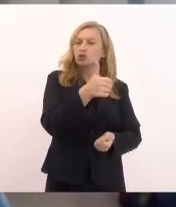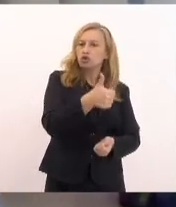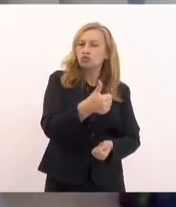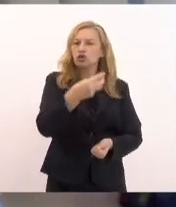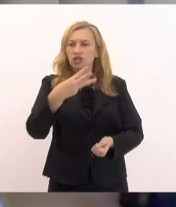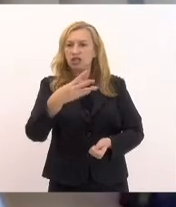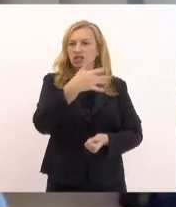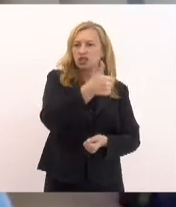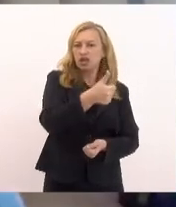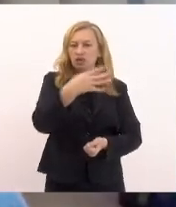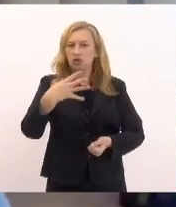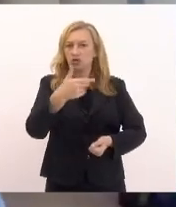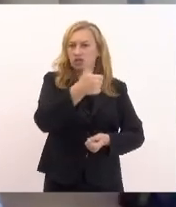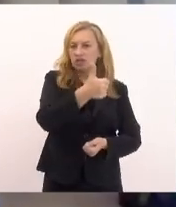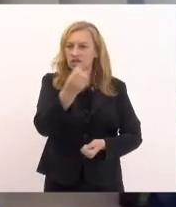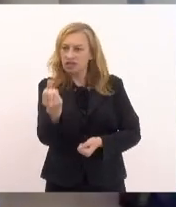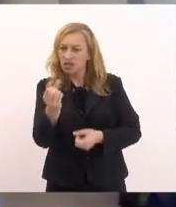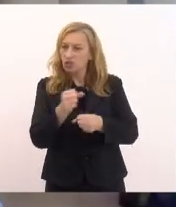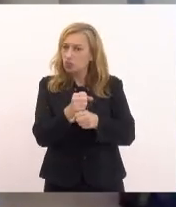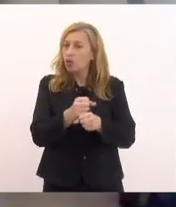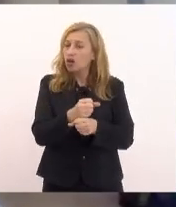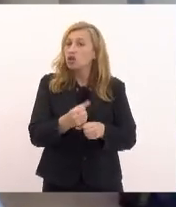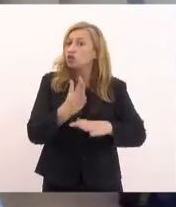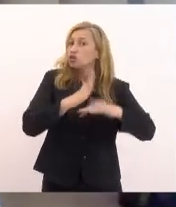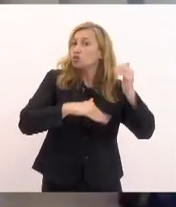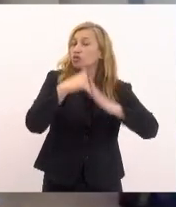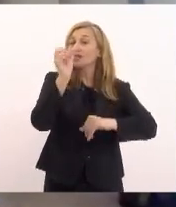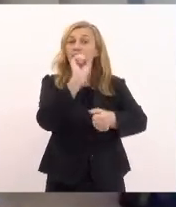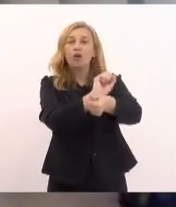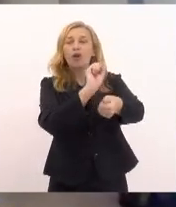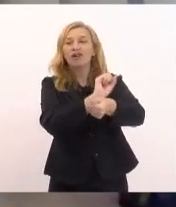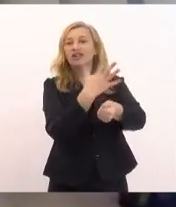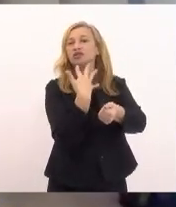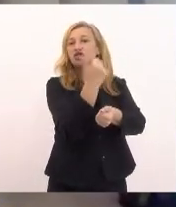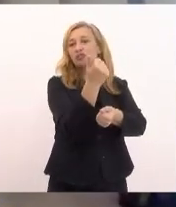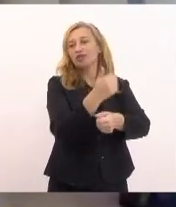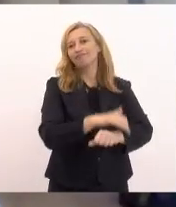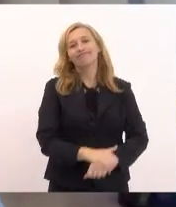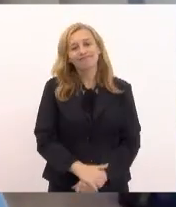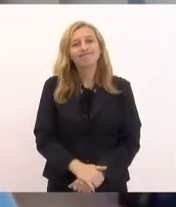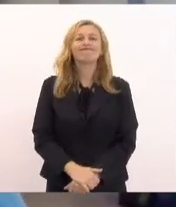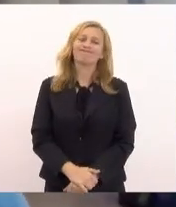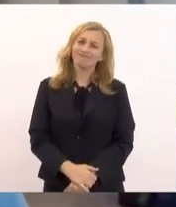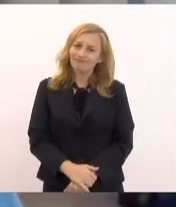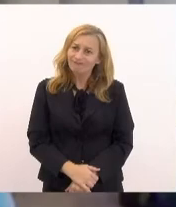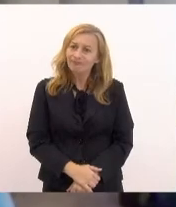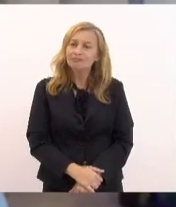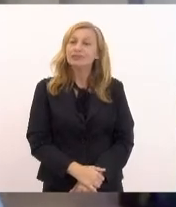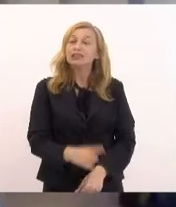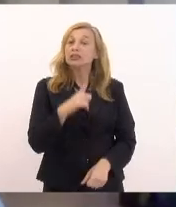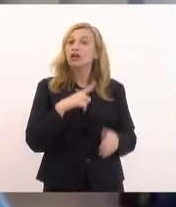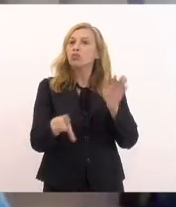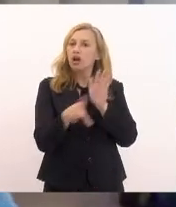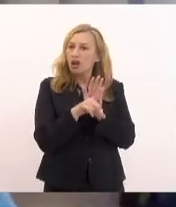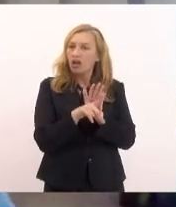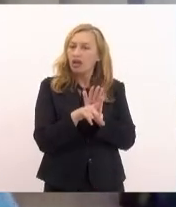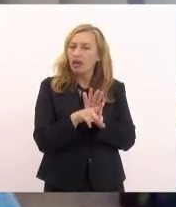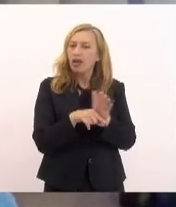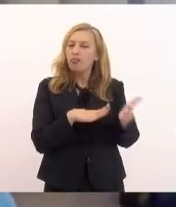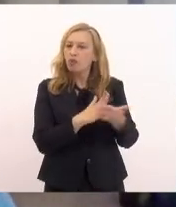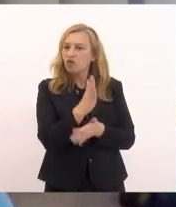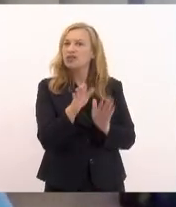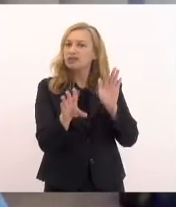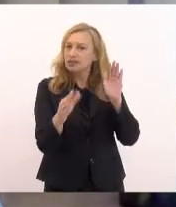2014, 2016, cujos profissionais estão esperando para ser convocados. Existe uma lei aprovada nessa